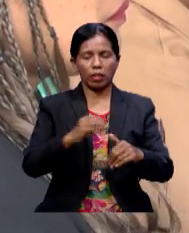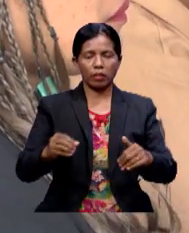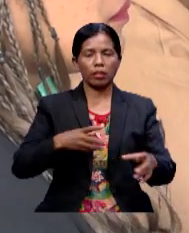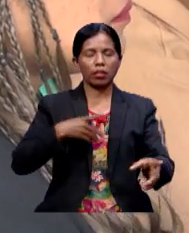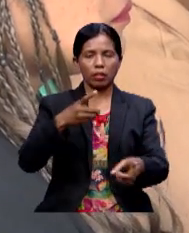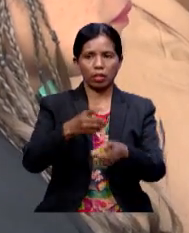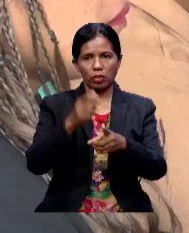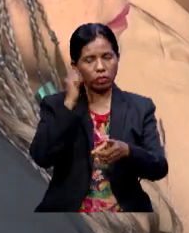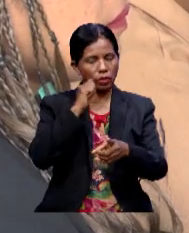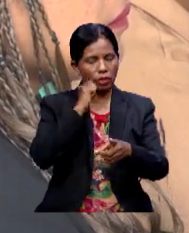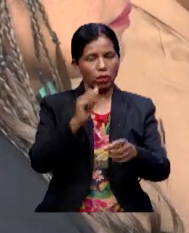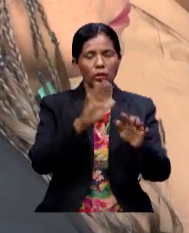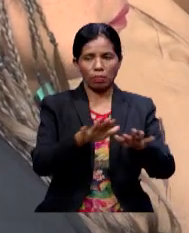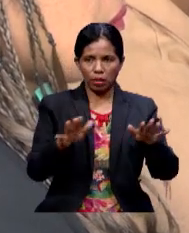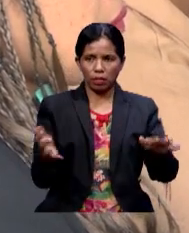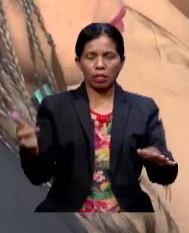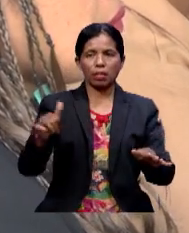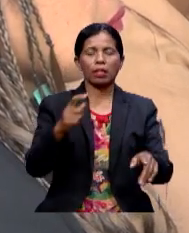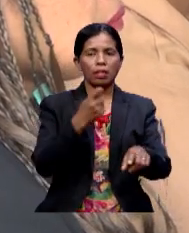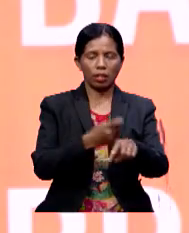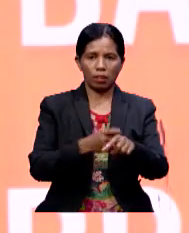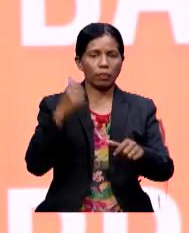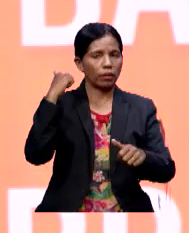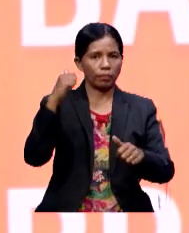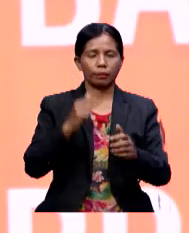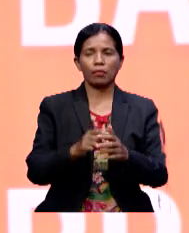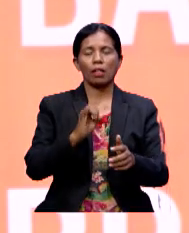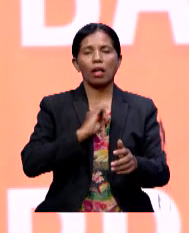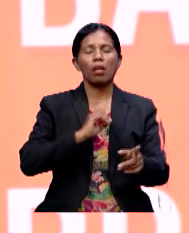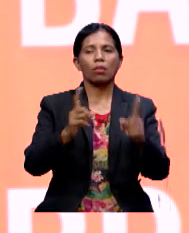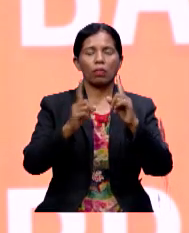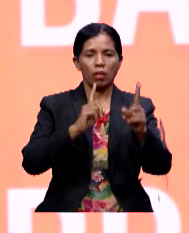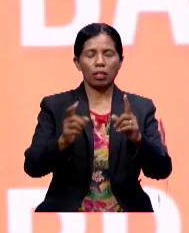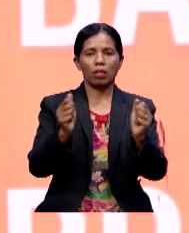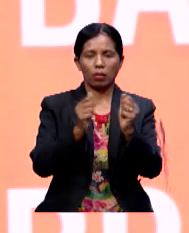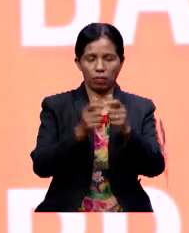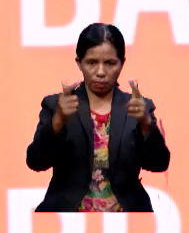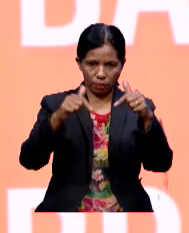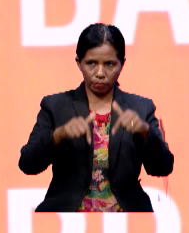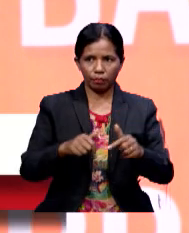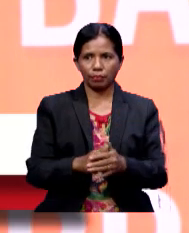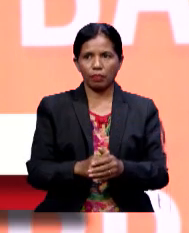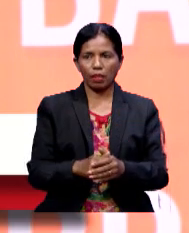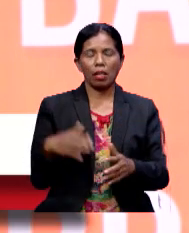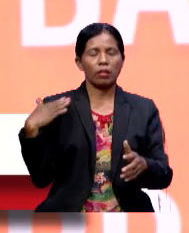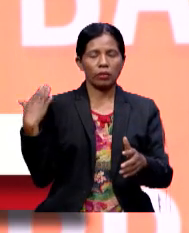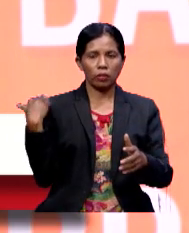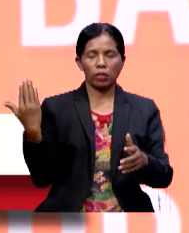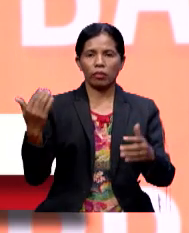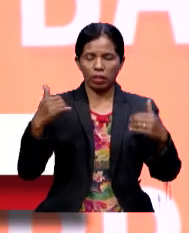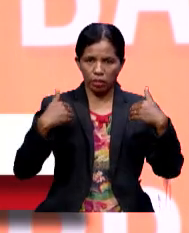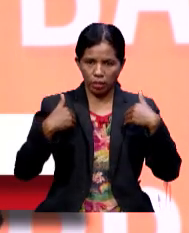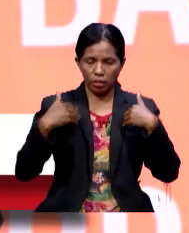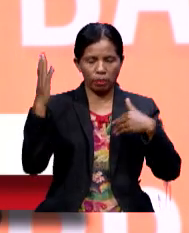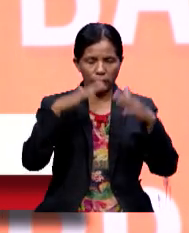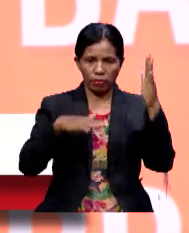sira iha tempu kampanya. Para kulia ho komunitari, kau matang ba komunitari, resolve problema orang sira